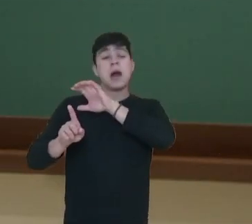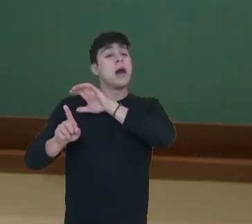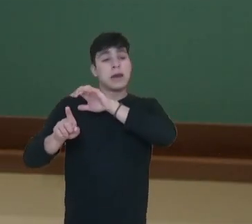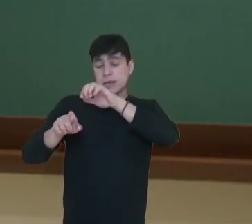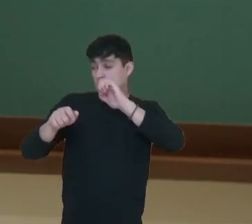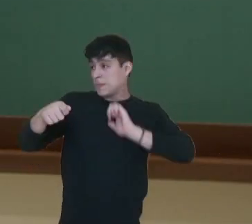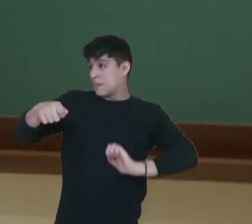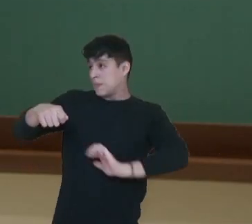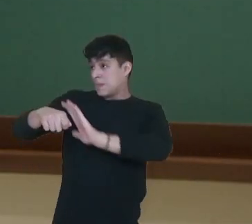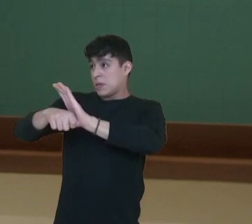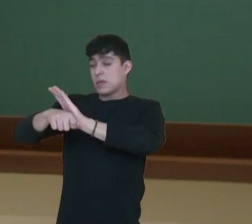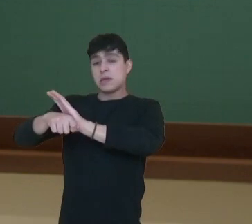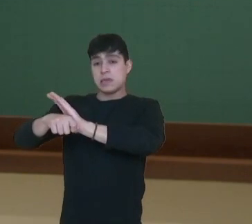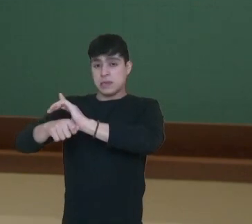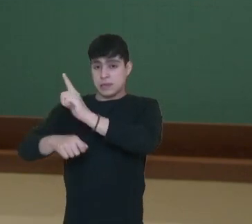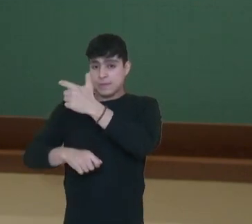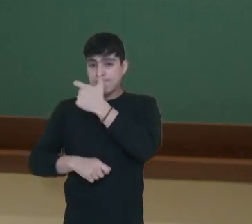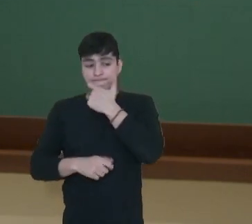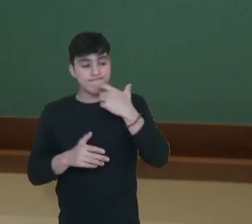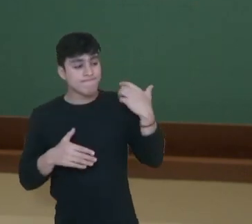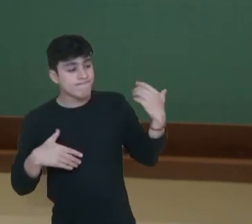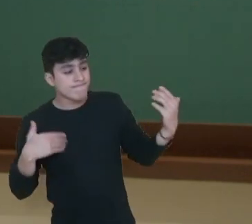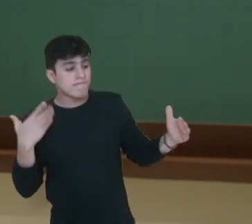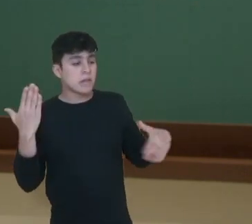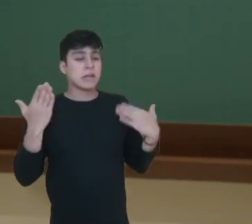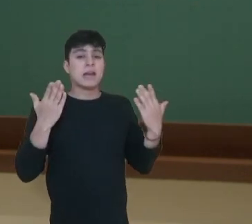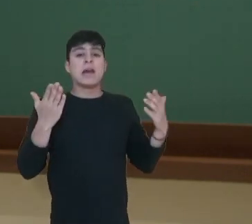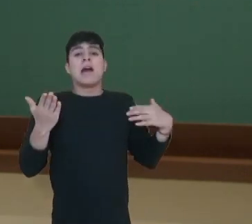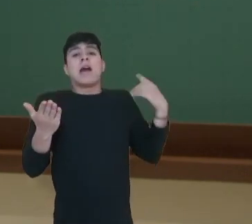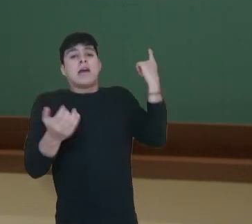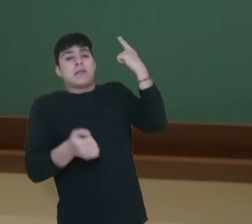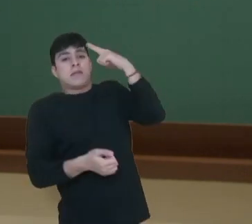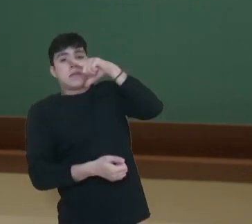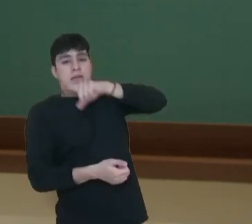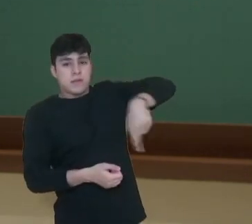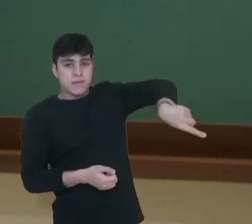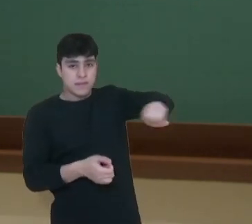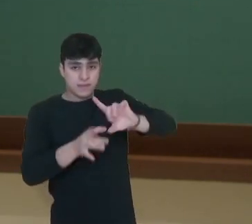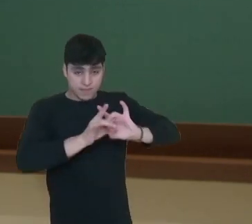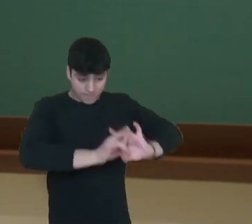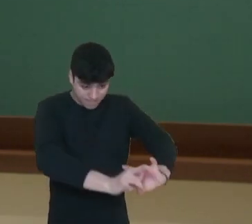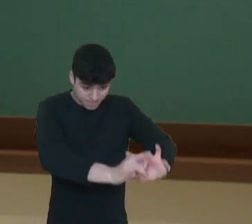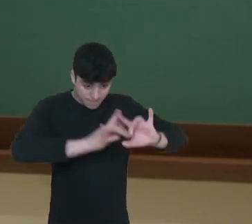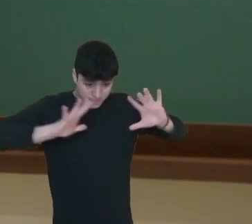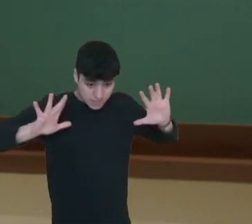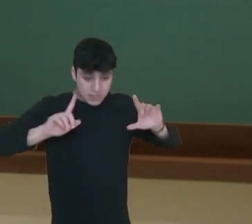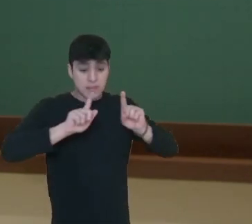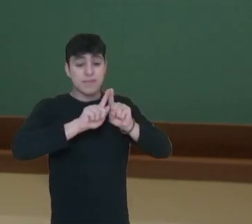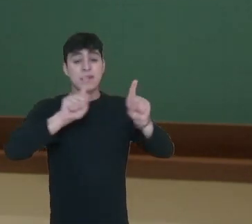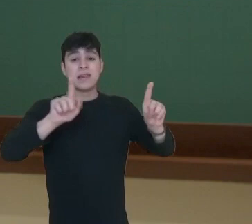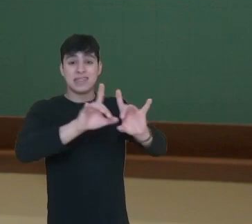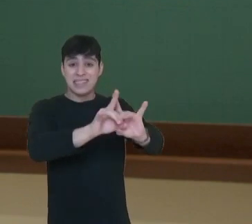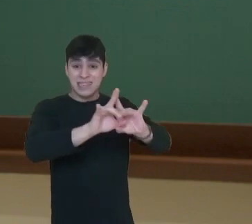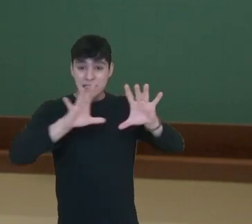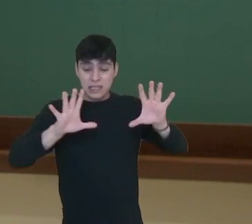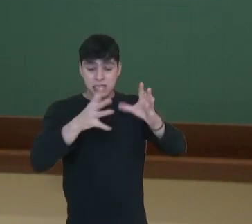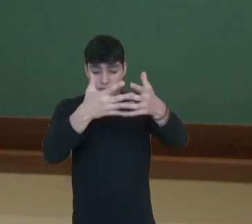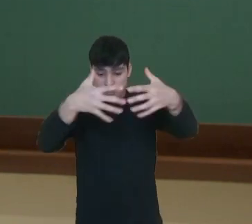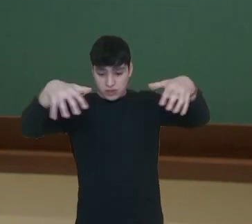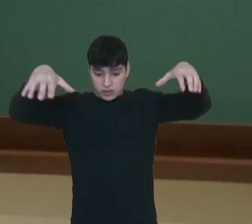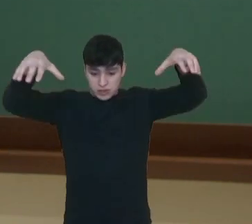até internacional, até que os indianos conseguem então o seu processo de independência, mas uma independência dividida